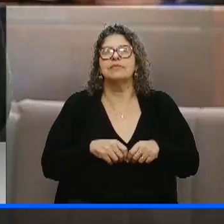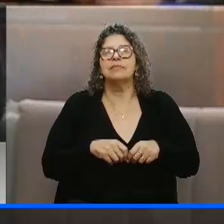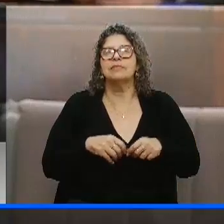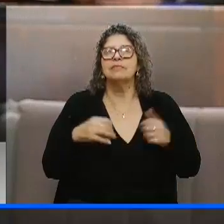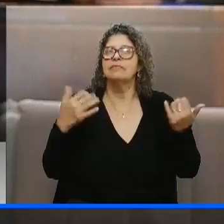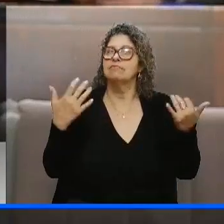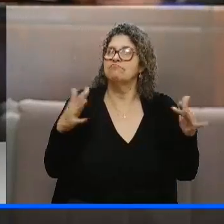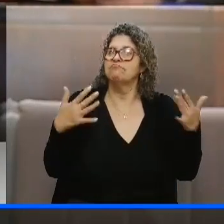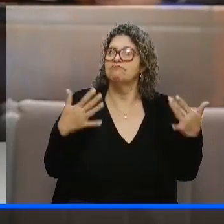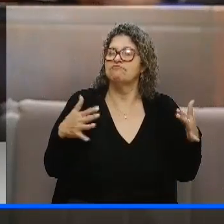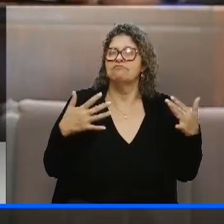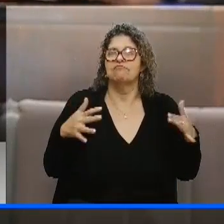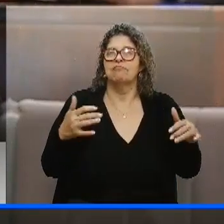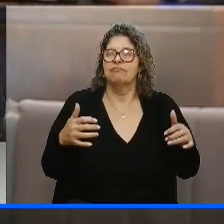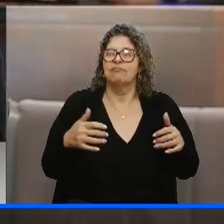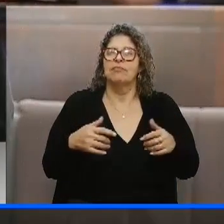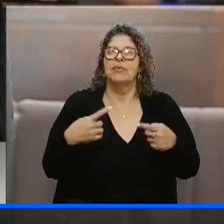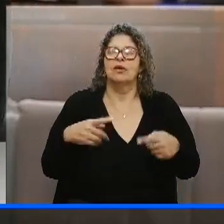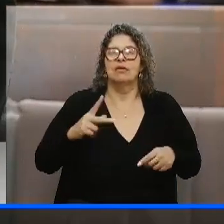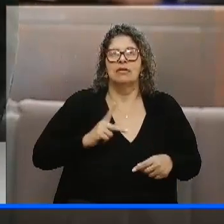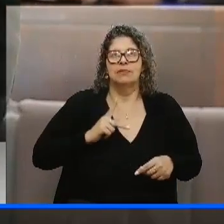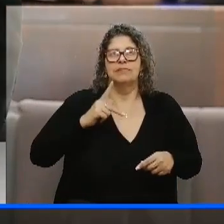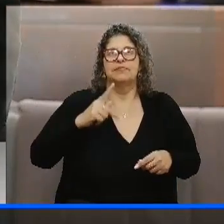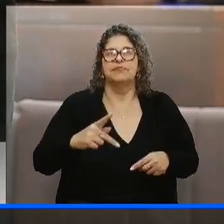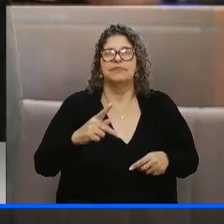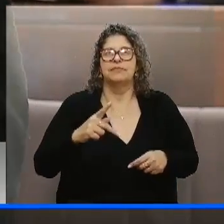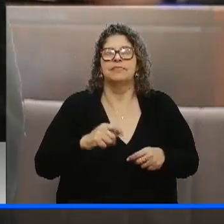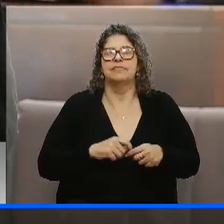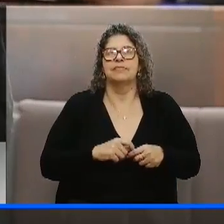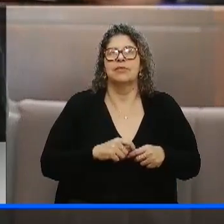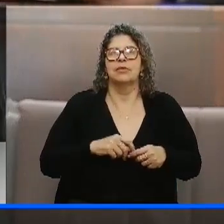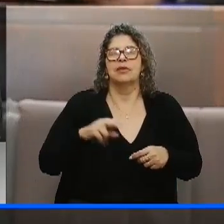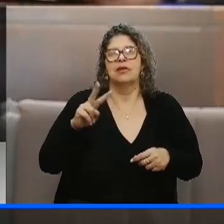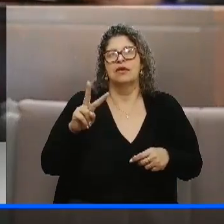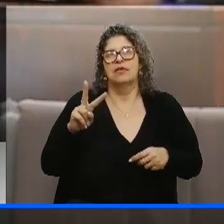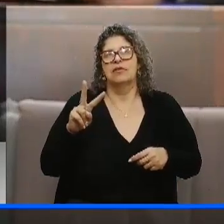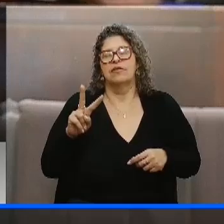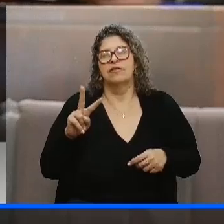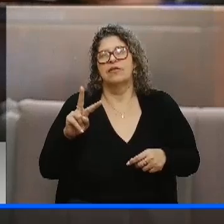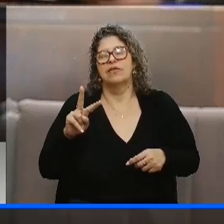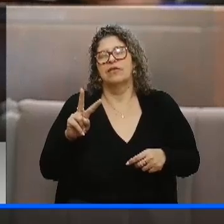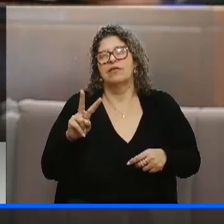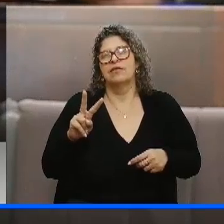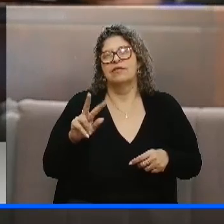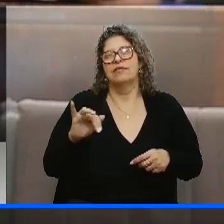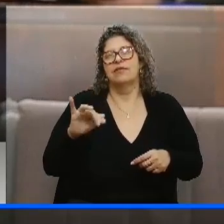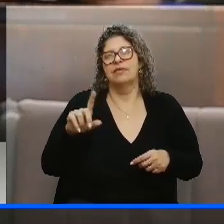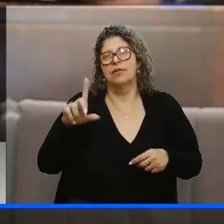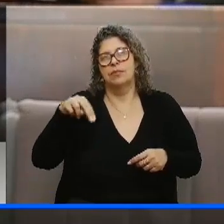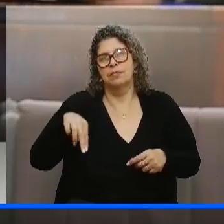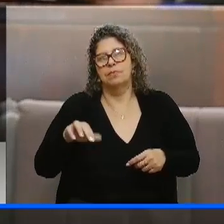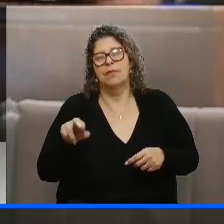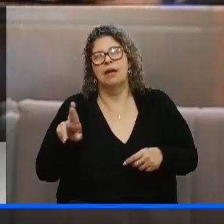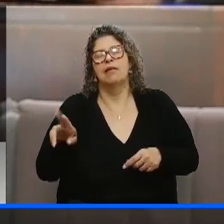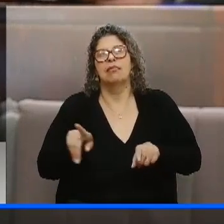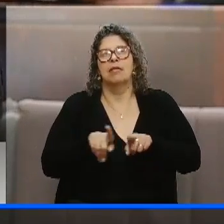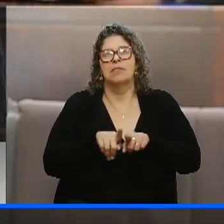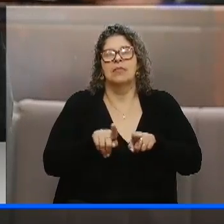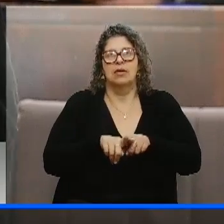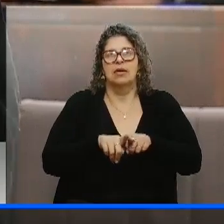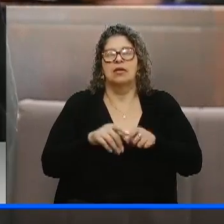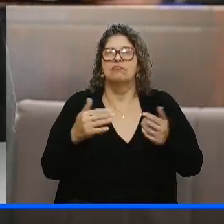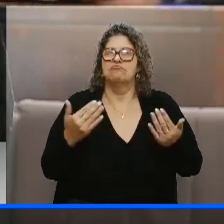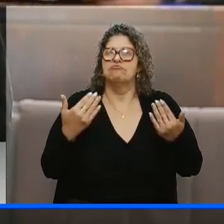saudação o nosso presidente tadeu mas aqui também saudamos aqui o nosso